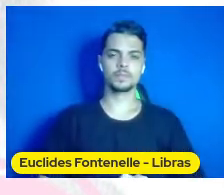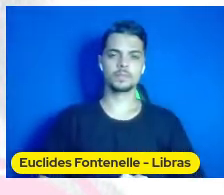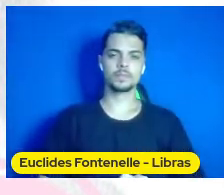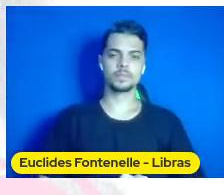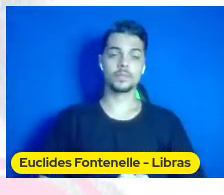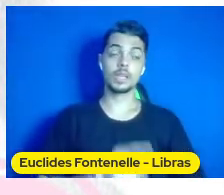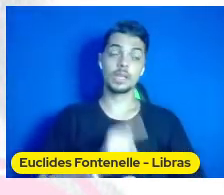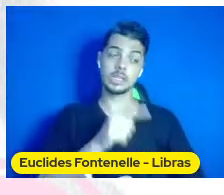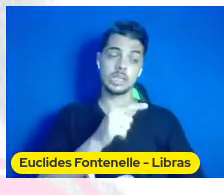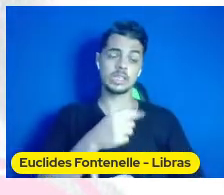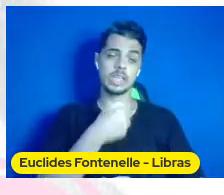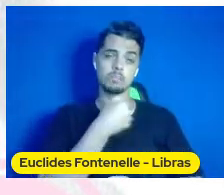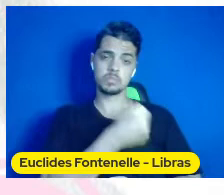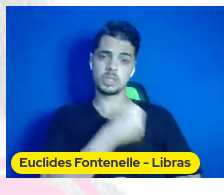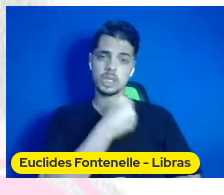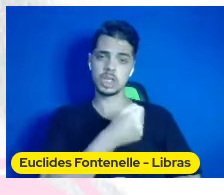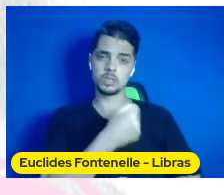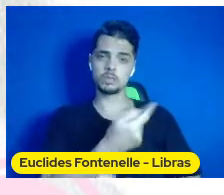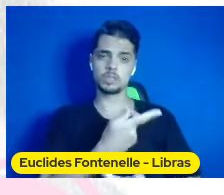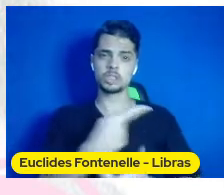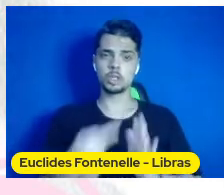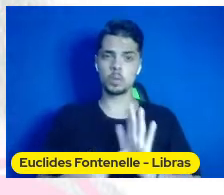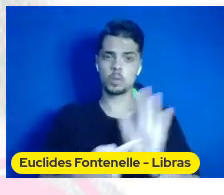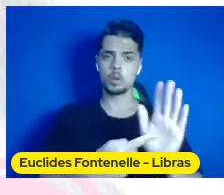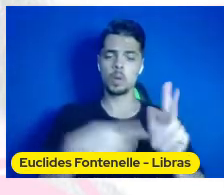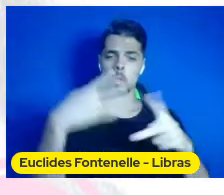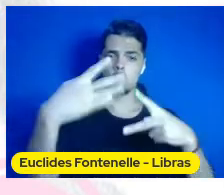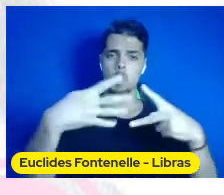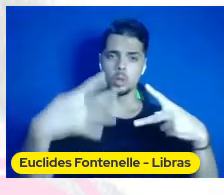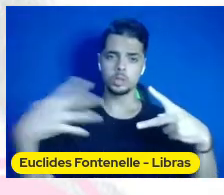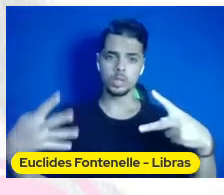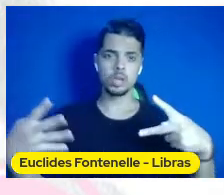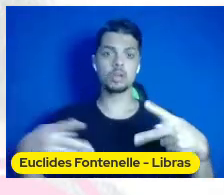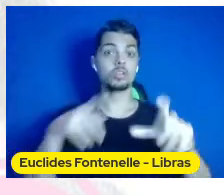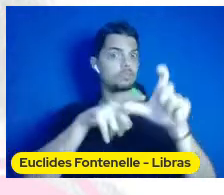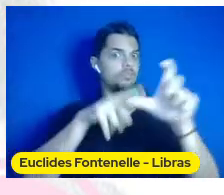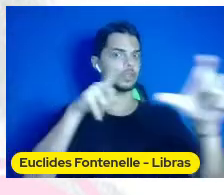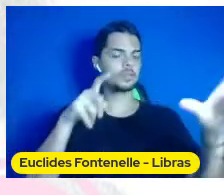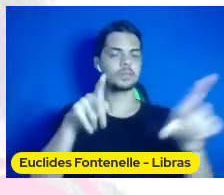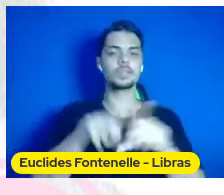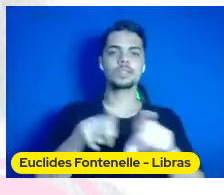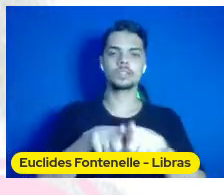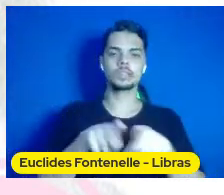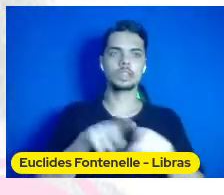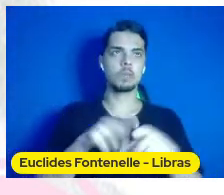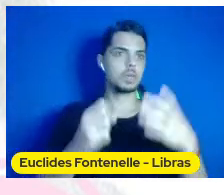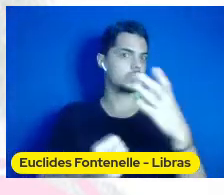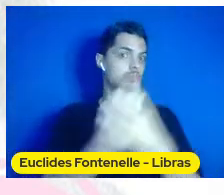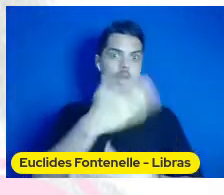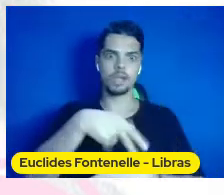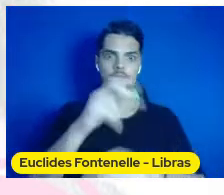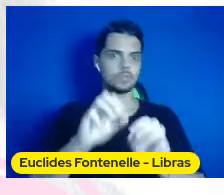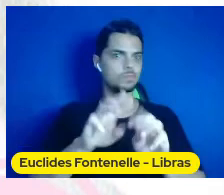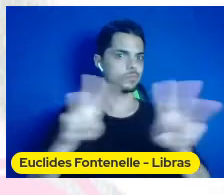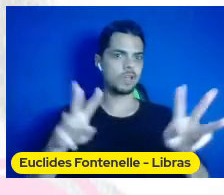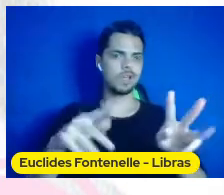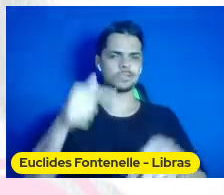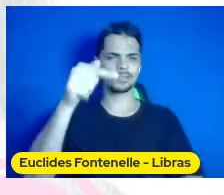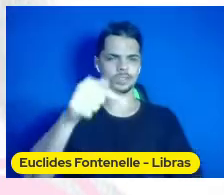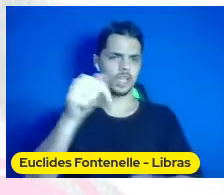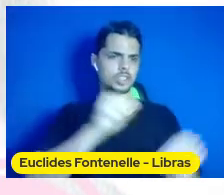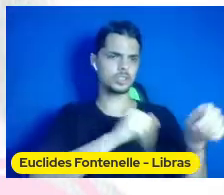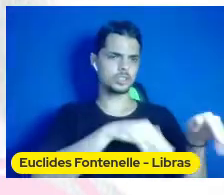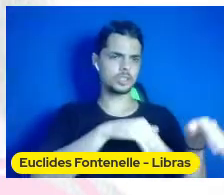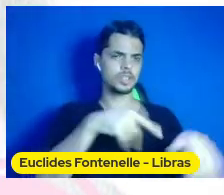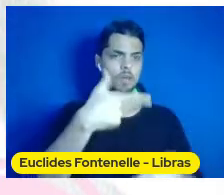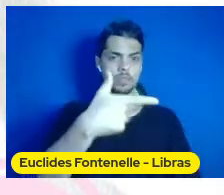Essa entrevista é para o Portal do Bicentenário da Independência, lançado recentemente, no dia 7 de